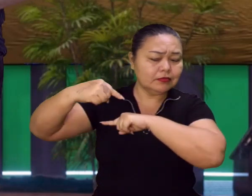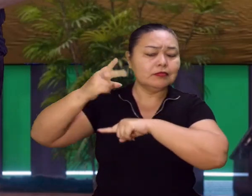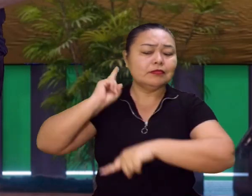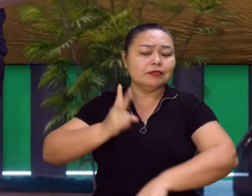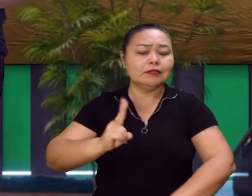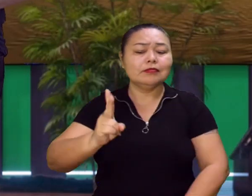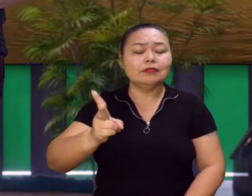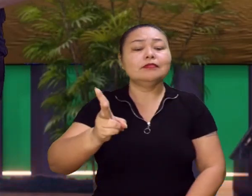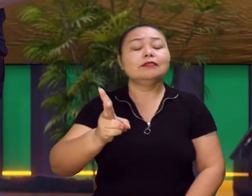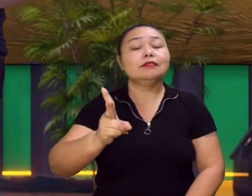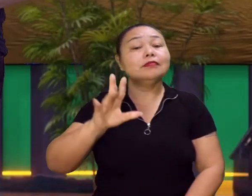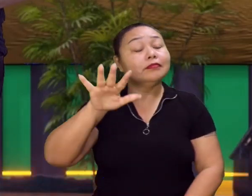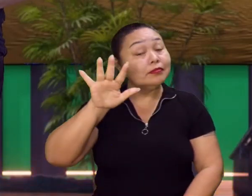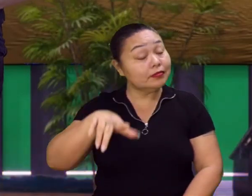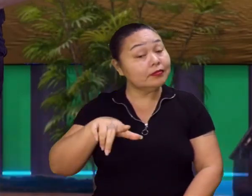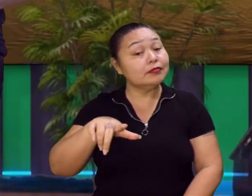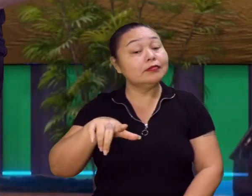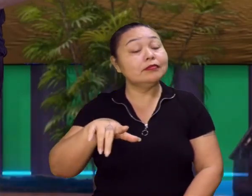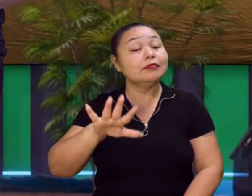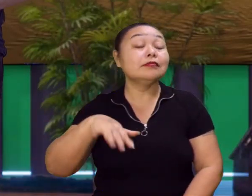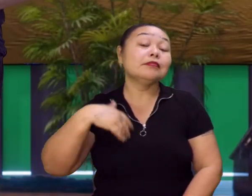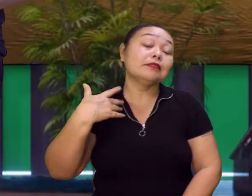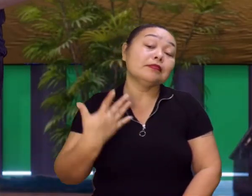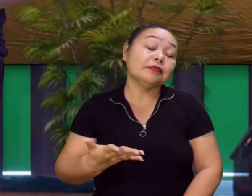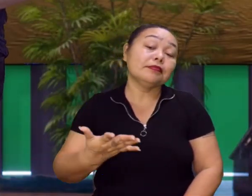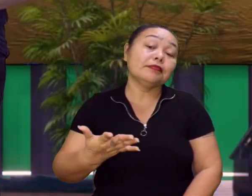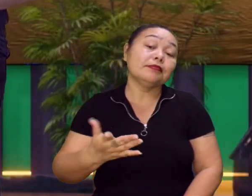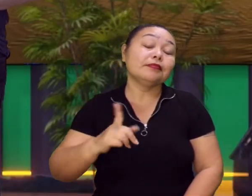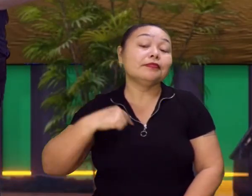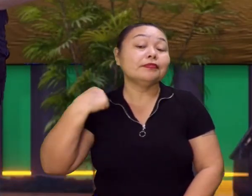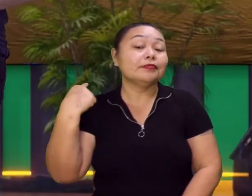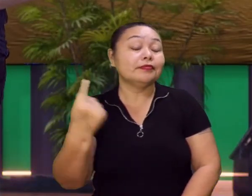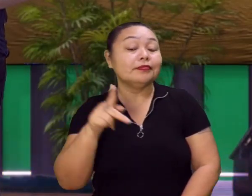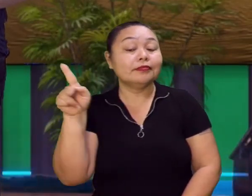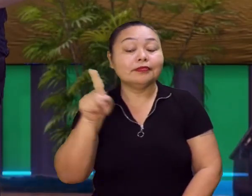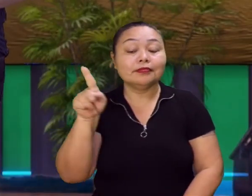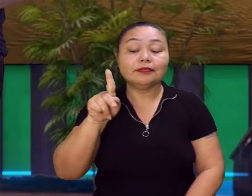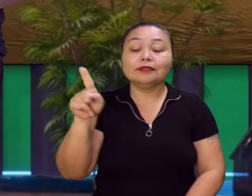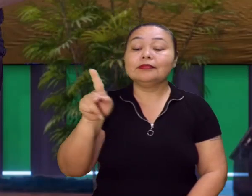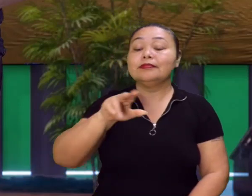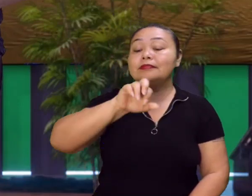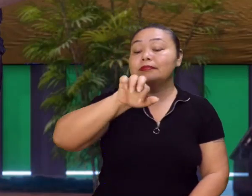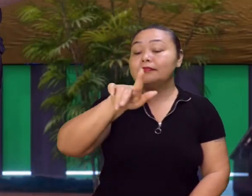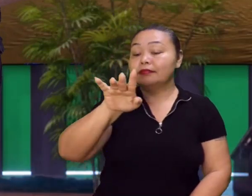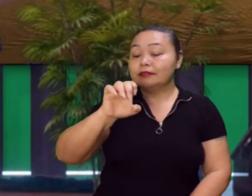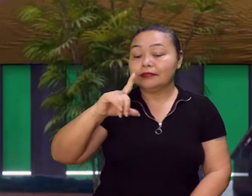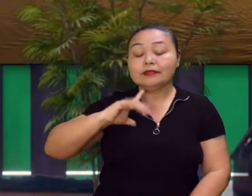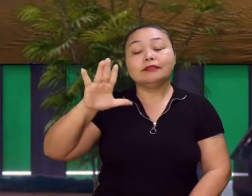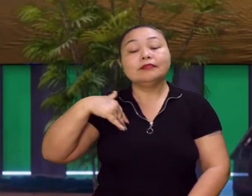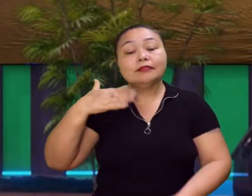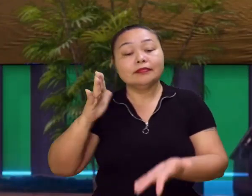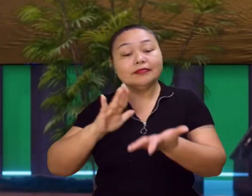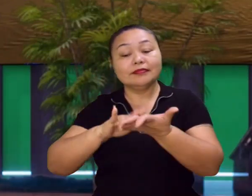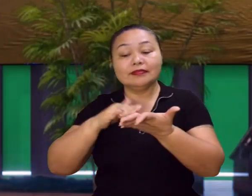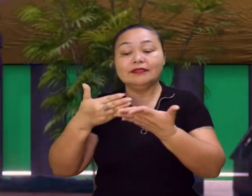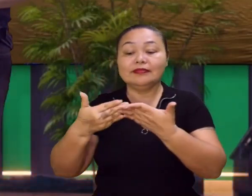sendo. Não é isso? Então, nós, professor Jorge, professor Rogério e a nossa